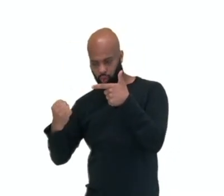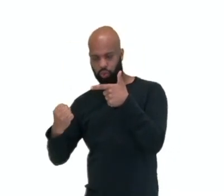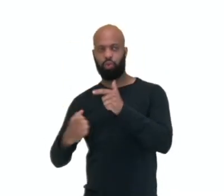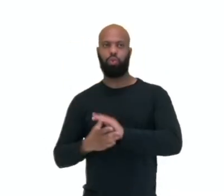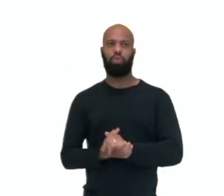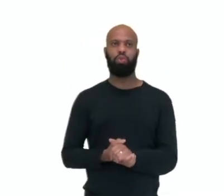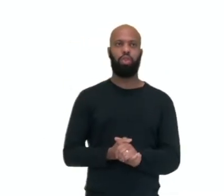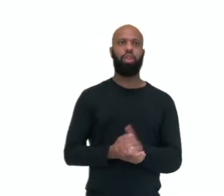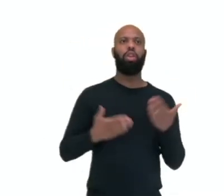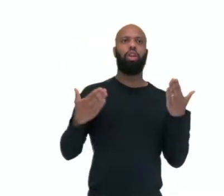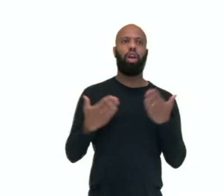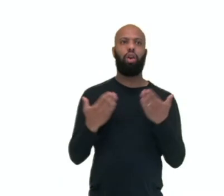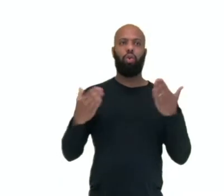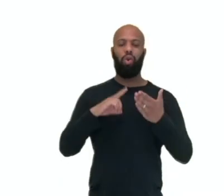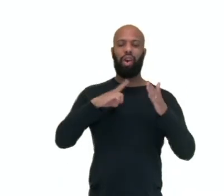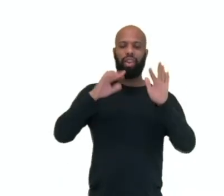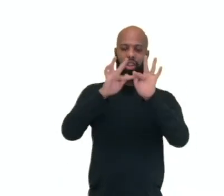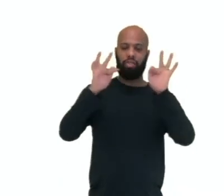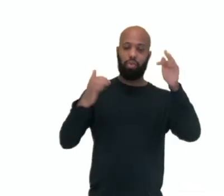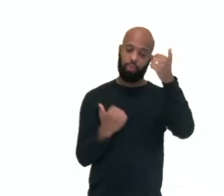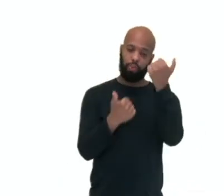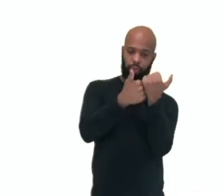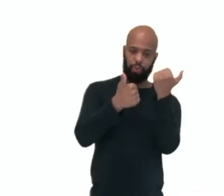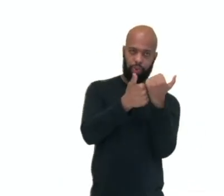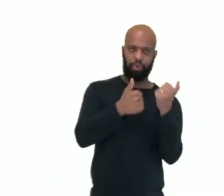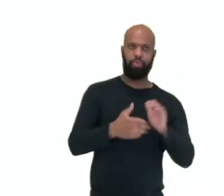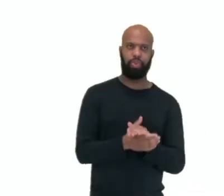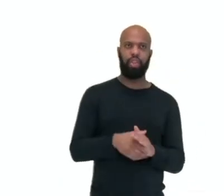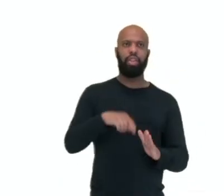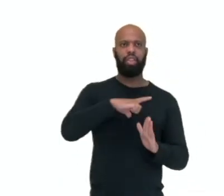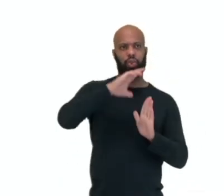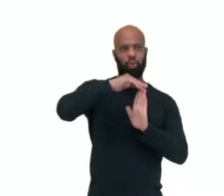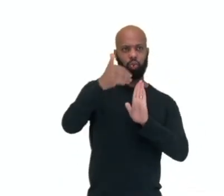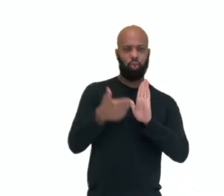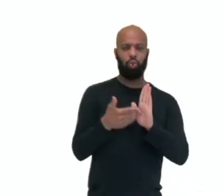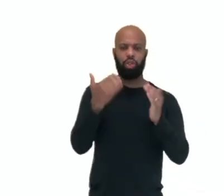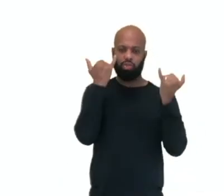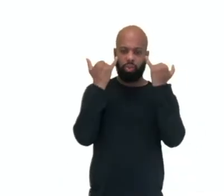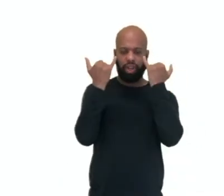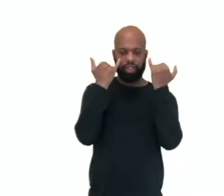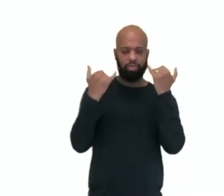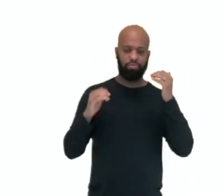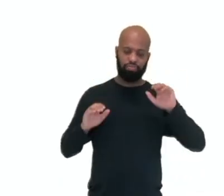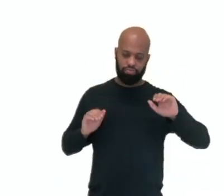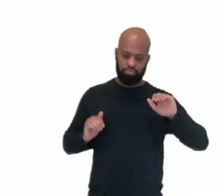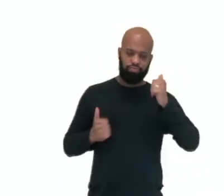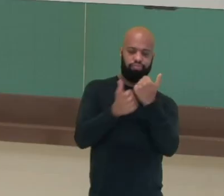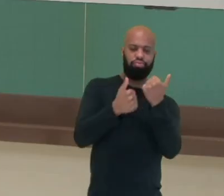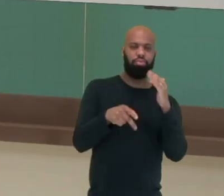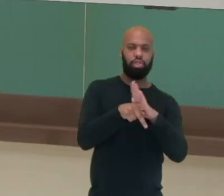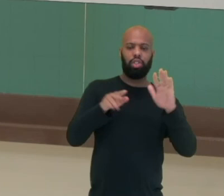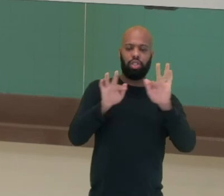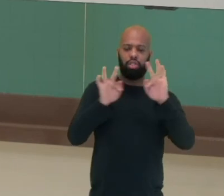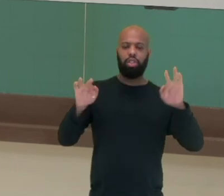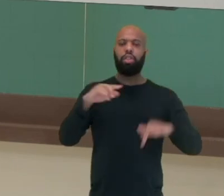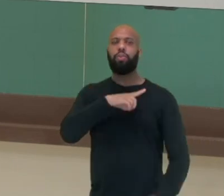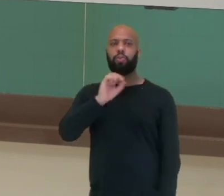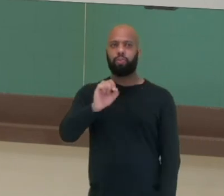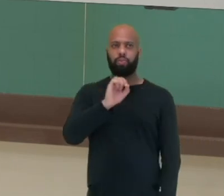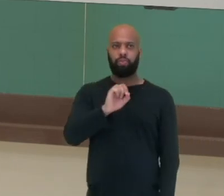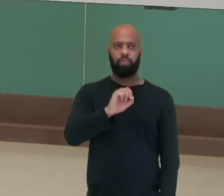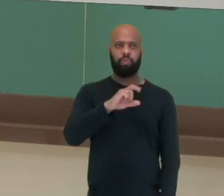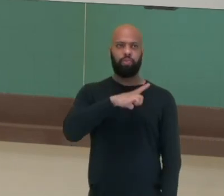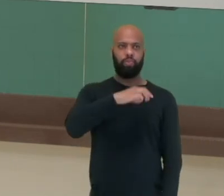0,008. Substituindo, pessoal, todas as informações na nossa fórmula, nós ficamos aqui, ó. No lugar